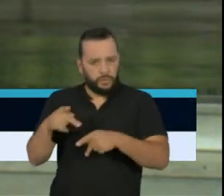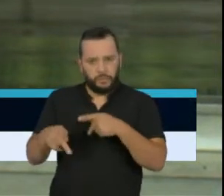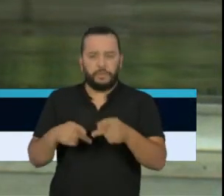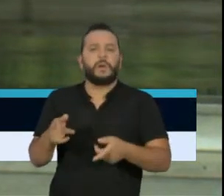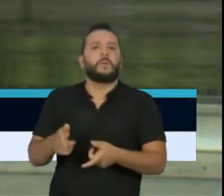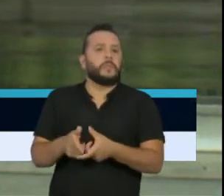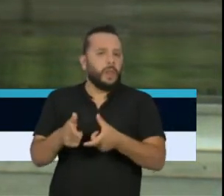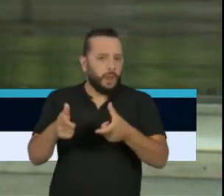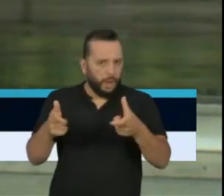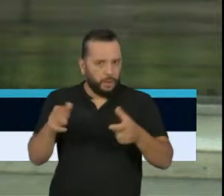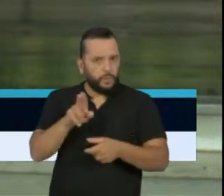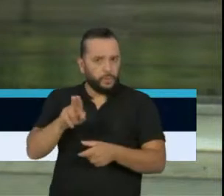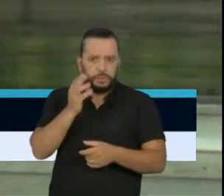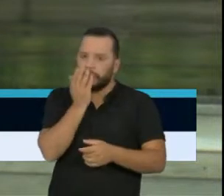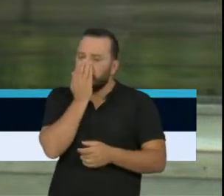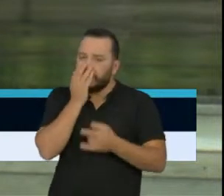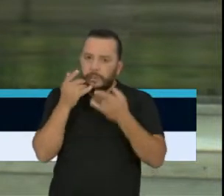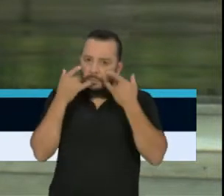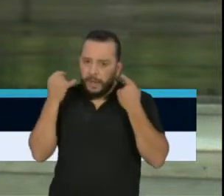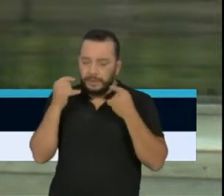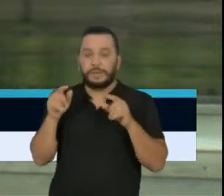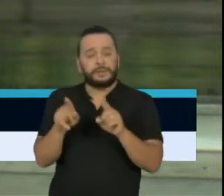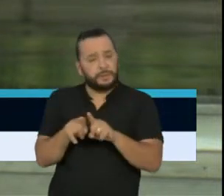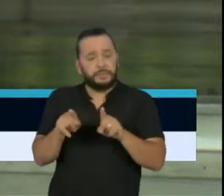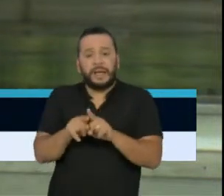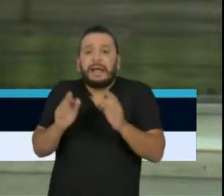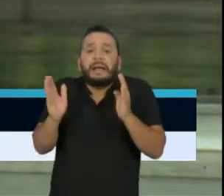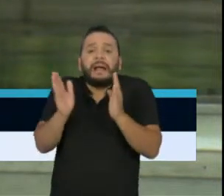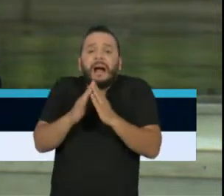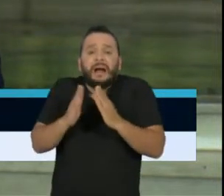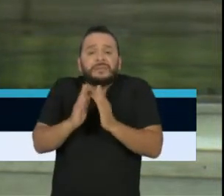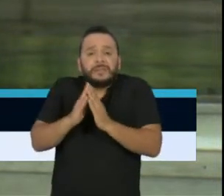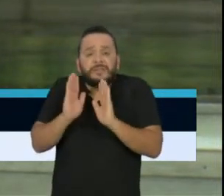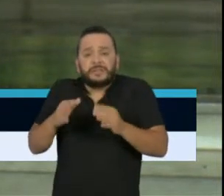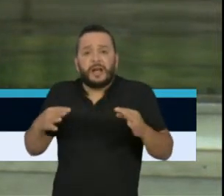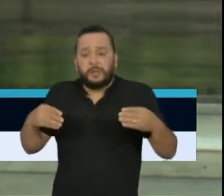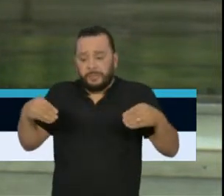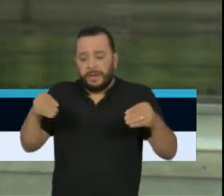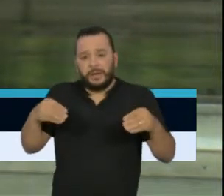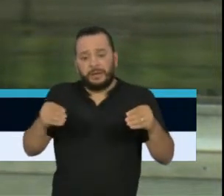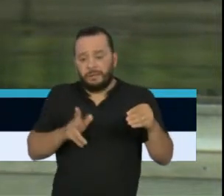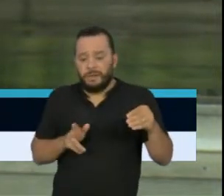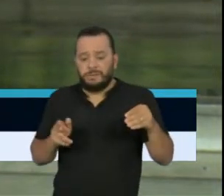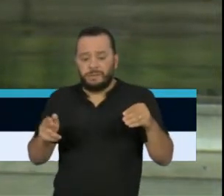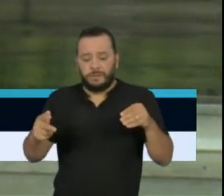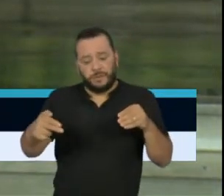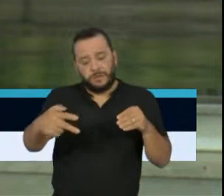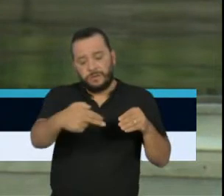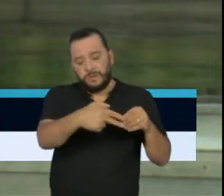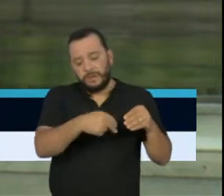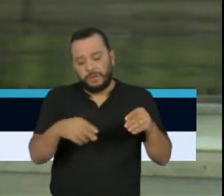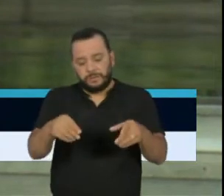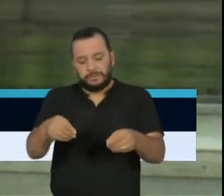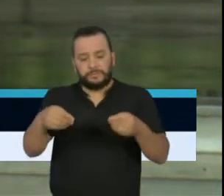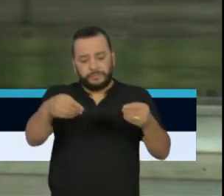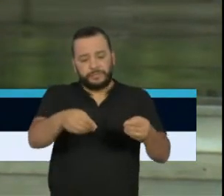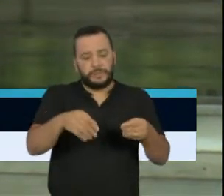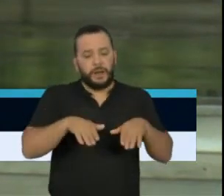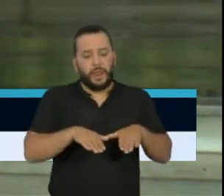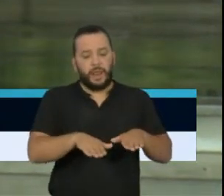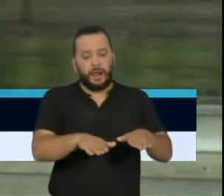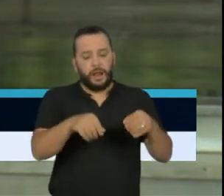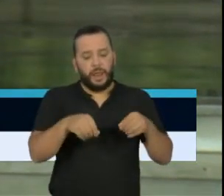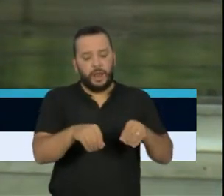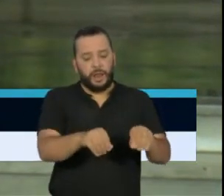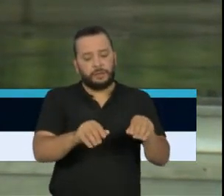está usando máscaras, inclusive as máscaras domésticas, vamos chamar assim, feitas em casa e que são aceitáveis pela